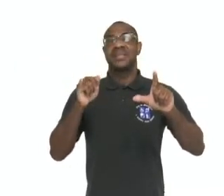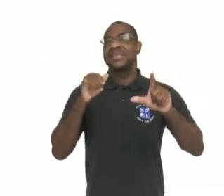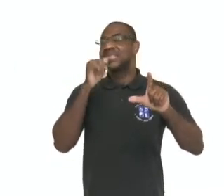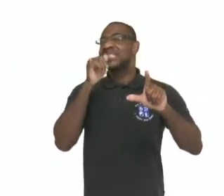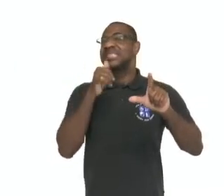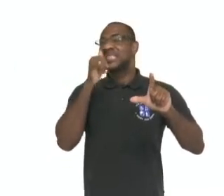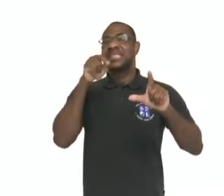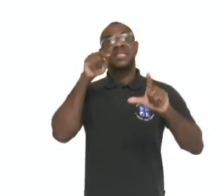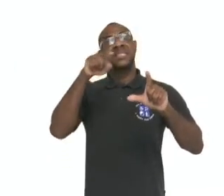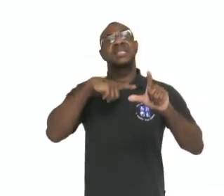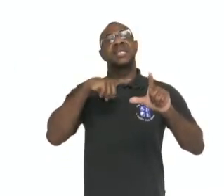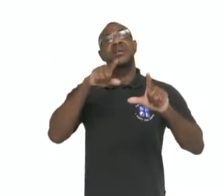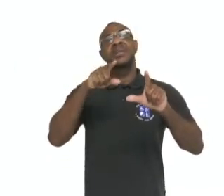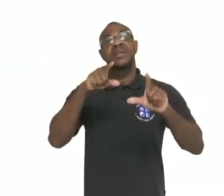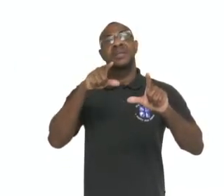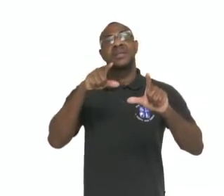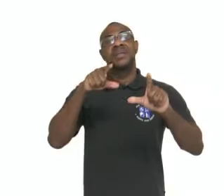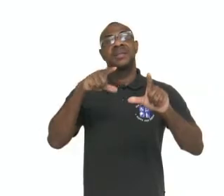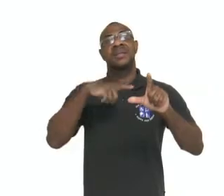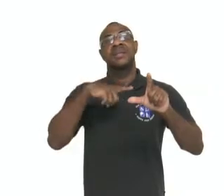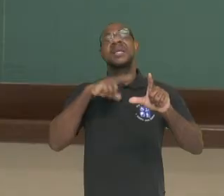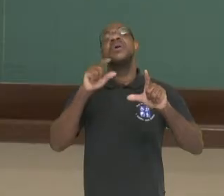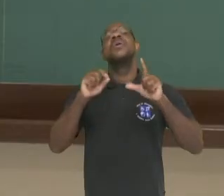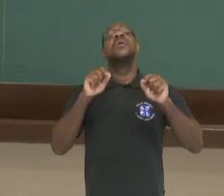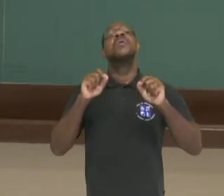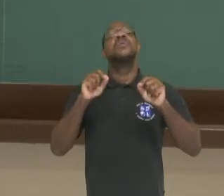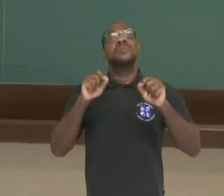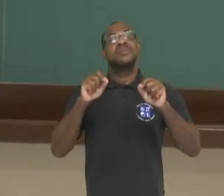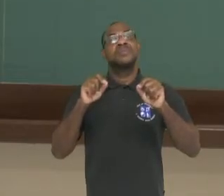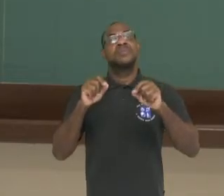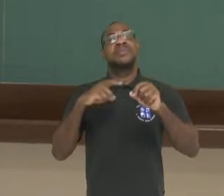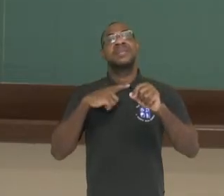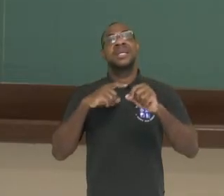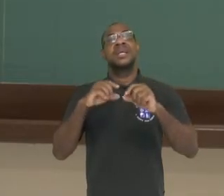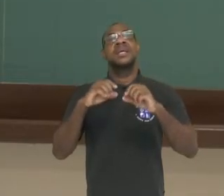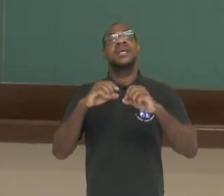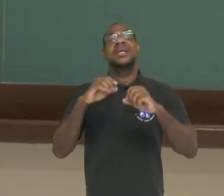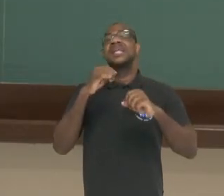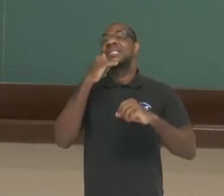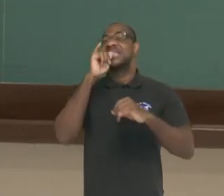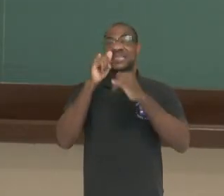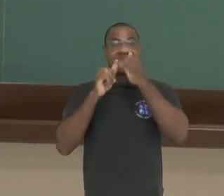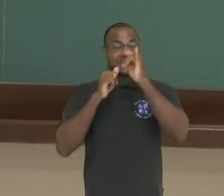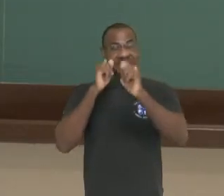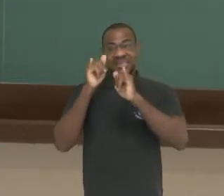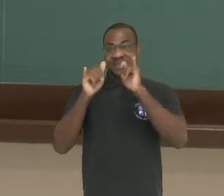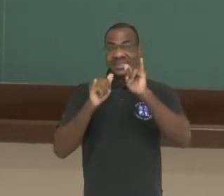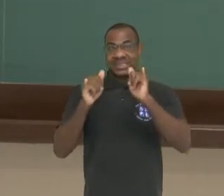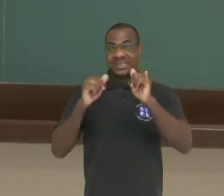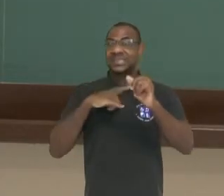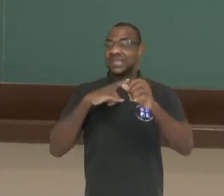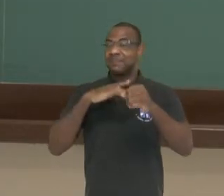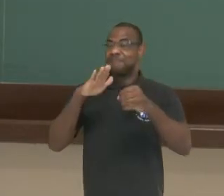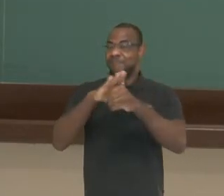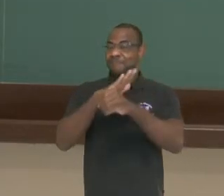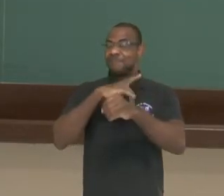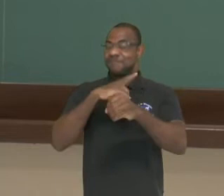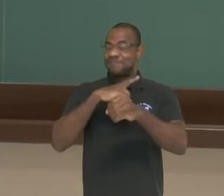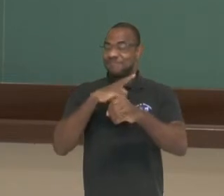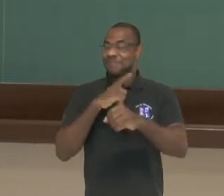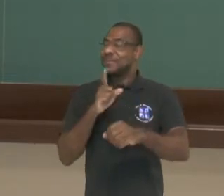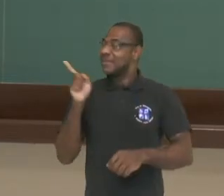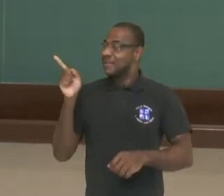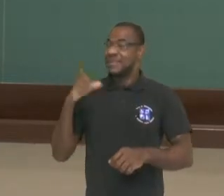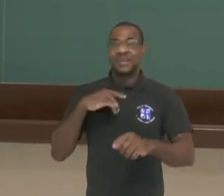elétrica tem o quê? Ela é rica, o que é mesmo que a professora falou? Ela é rica em corrente elétrica, isso mesmo. Corrente elétrica que